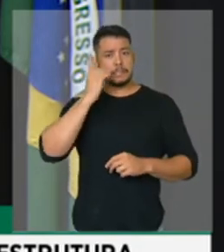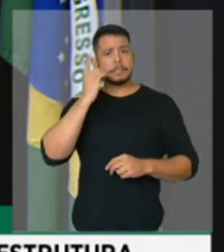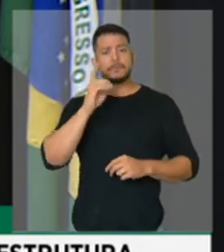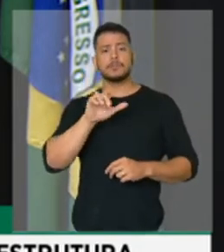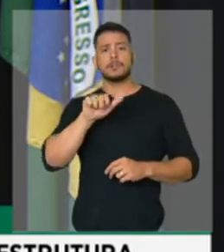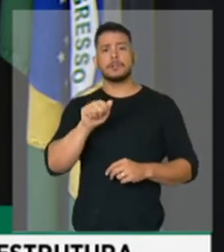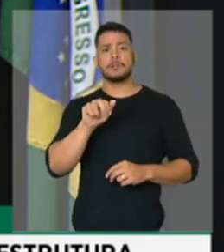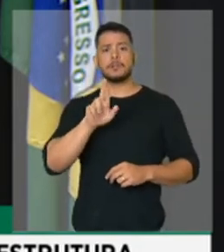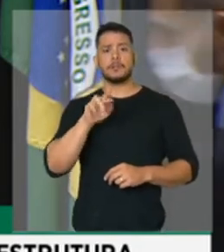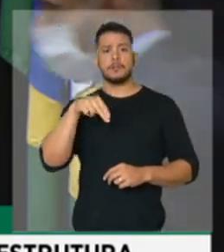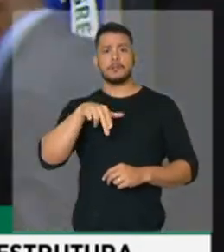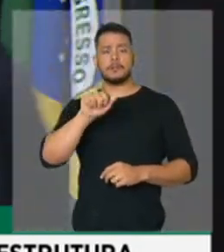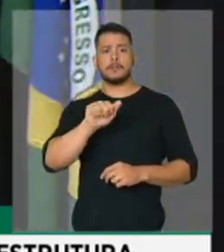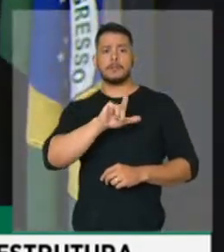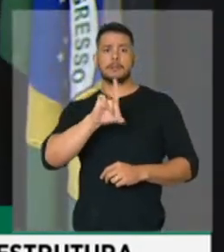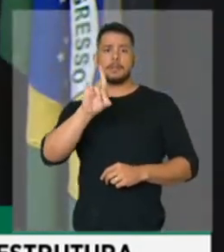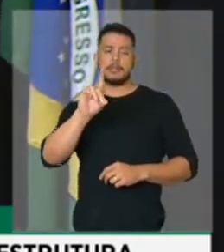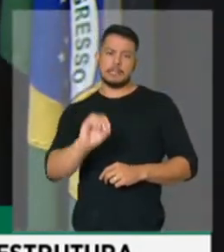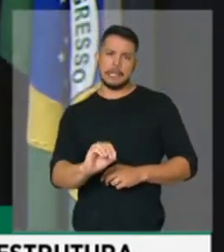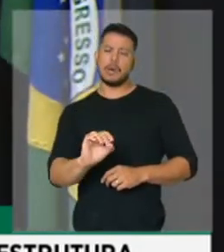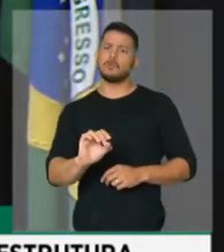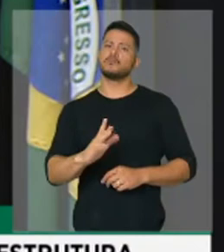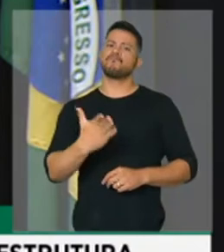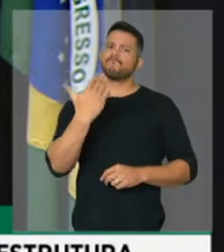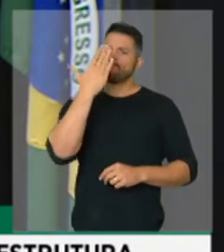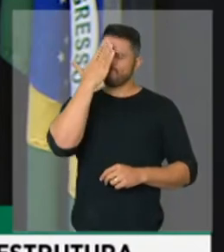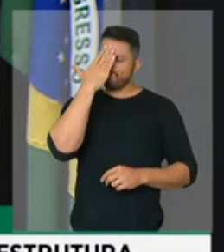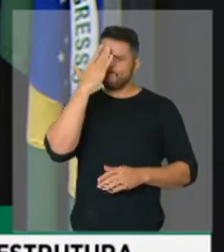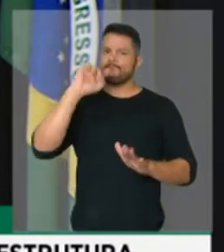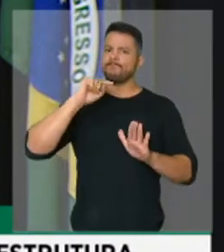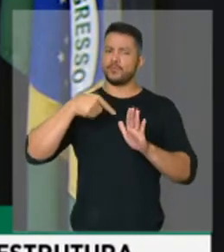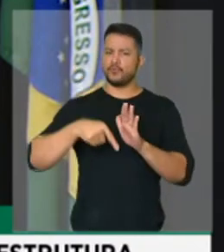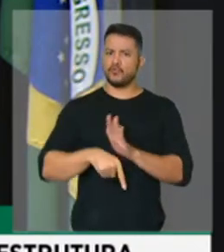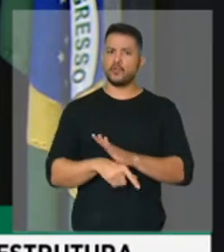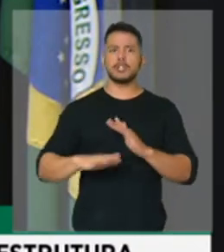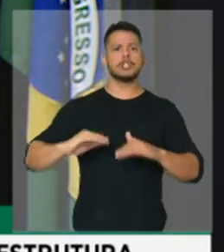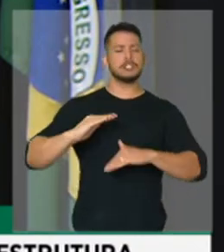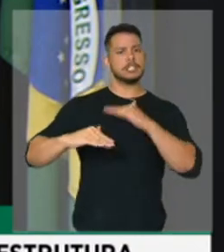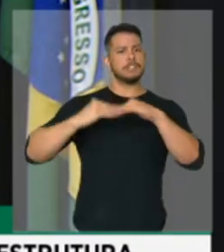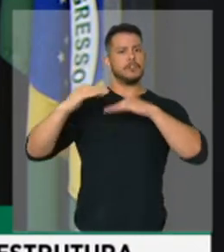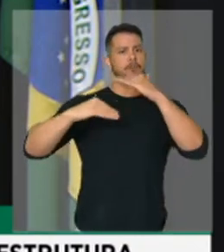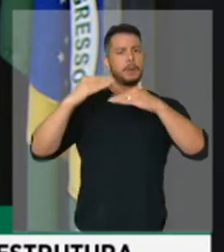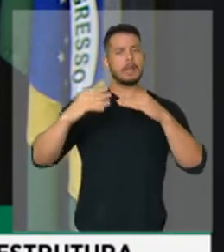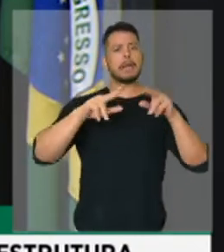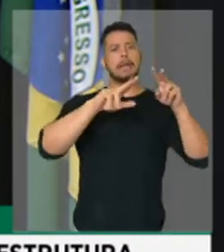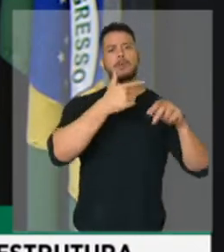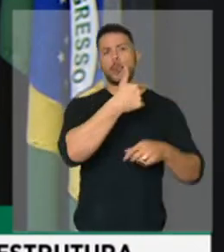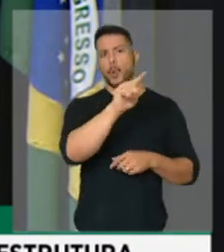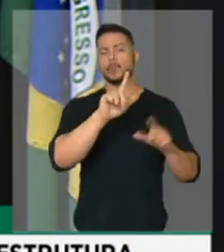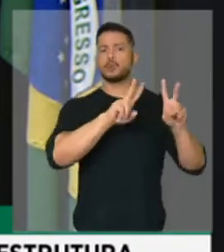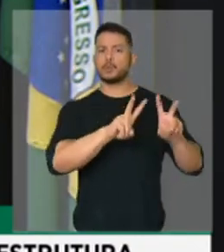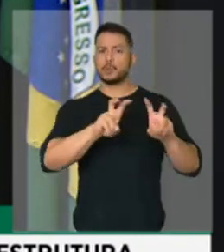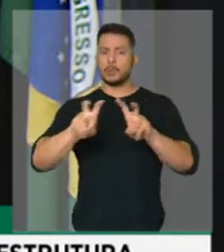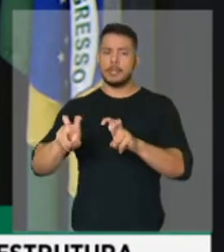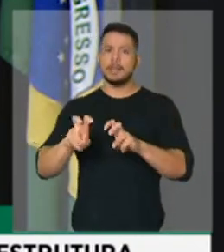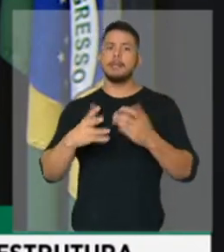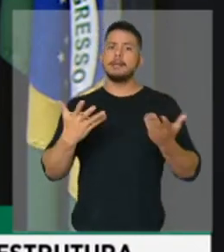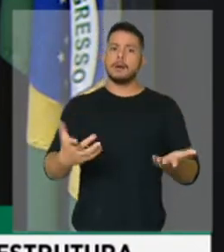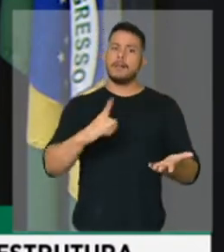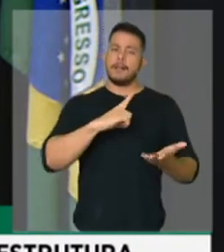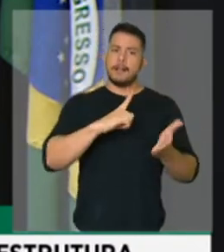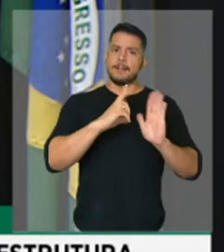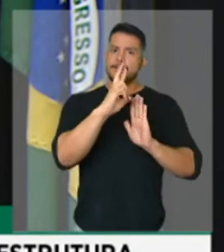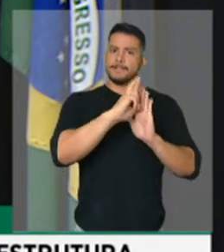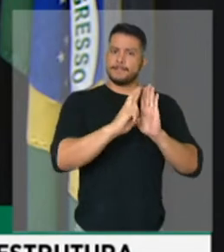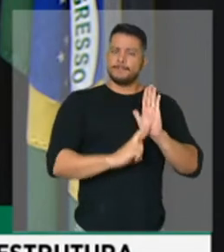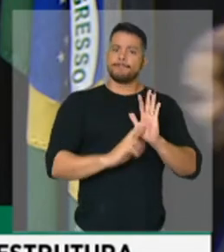de desenvolvimento e vários outros temas na casa, mostra mais uma vez a sua competência em trazer um relatório tão